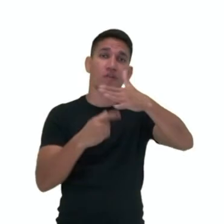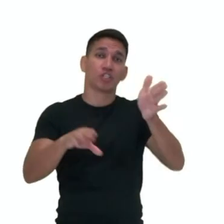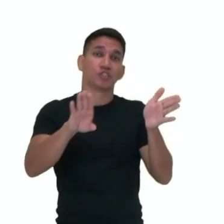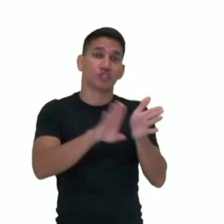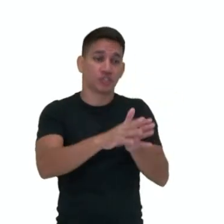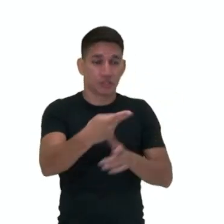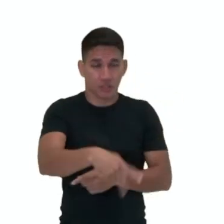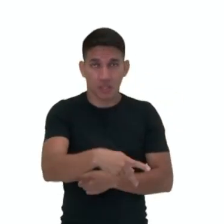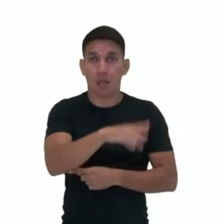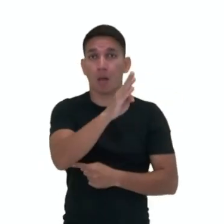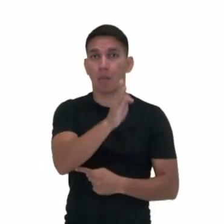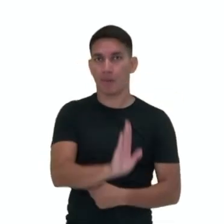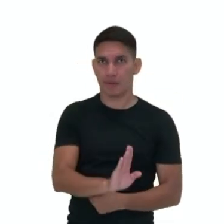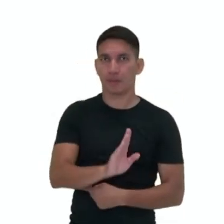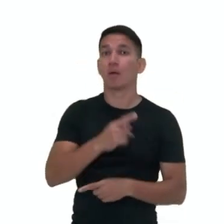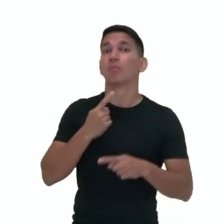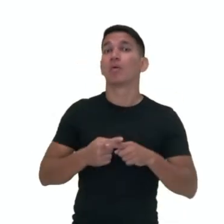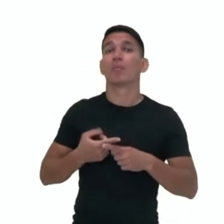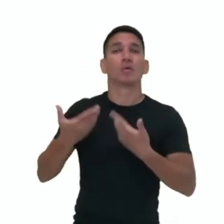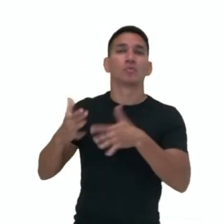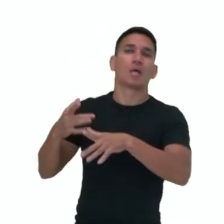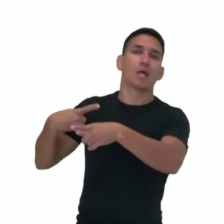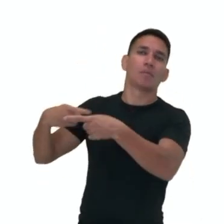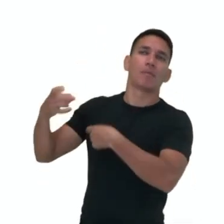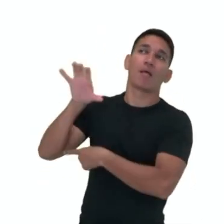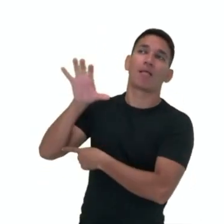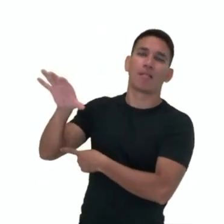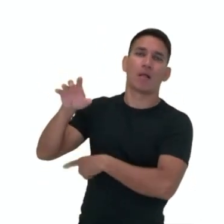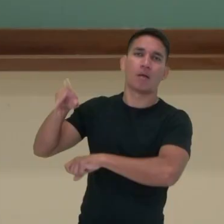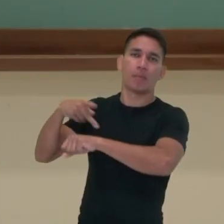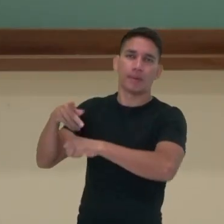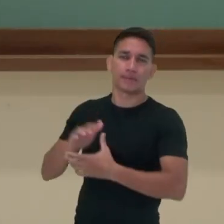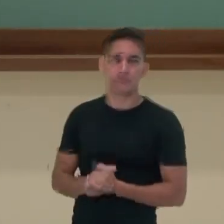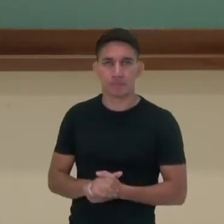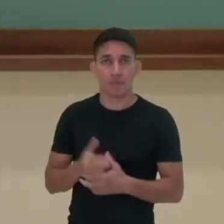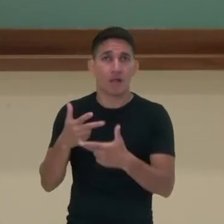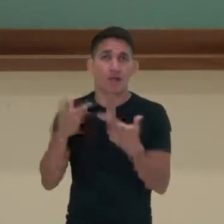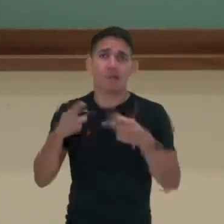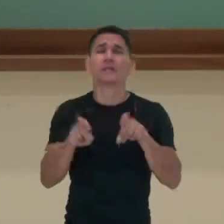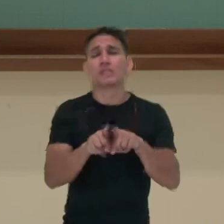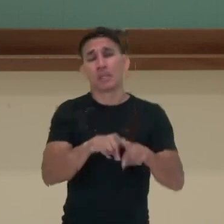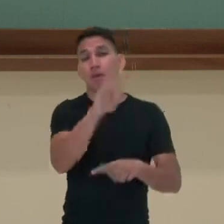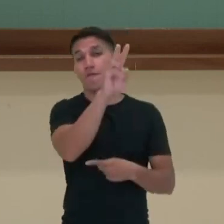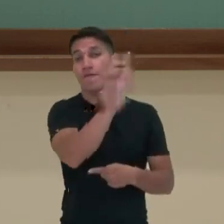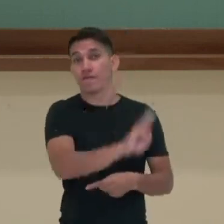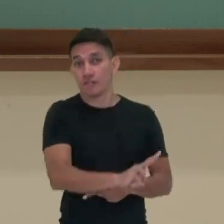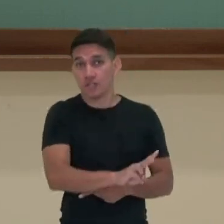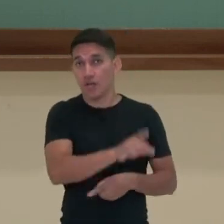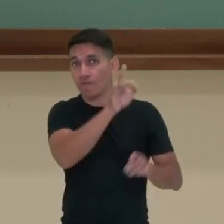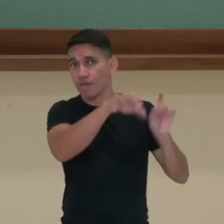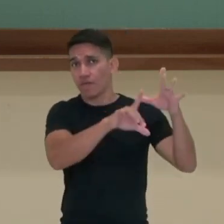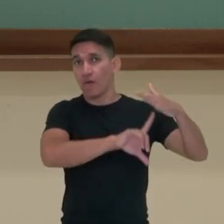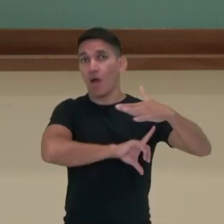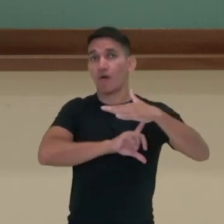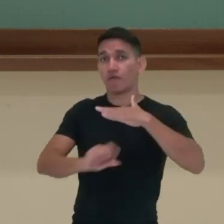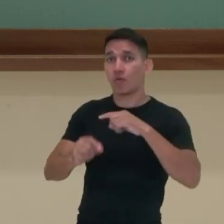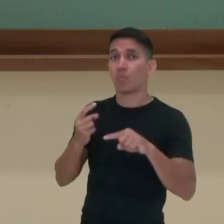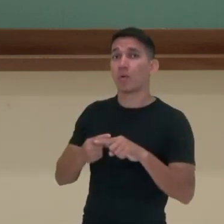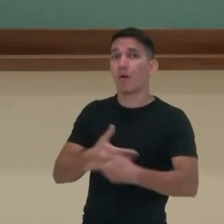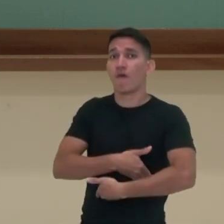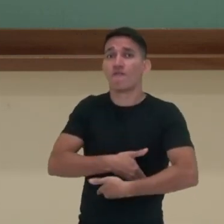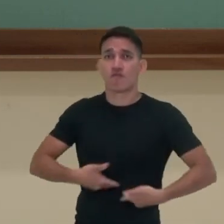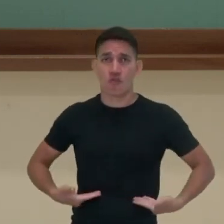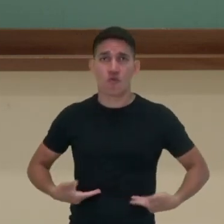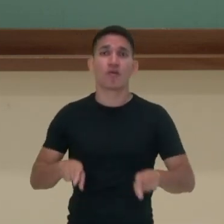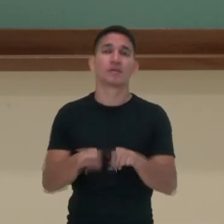vêm em direção ao Brasil, fugindo da guerra naquele país. Muitos também venezuelanos estão fugindo do seu país, fugindo da fome